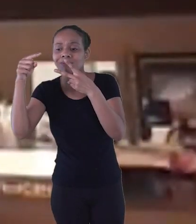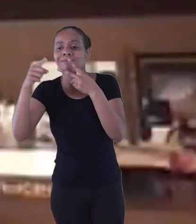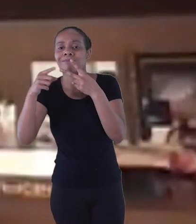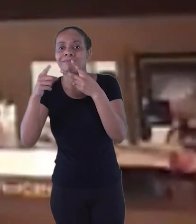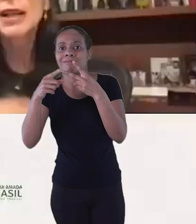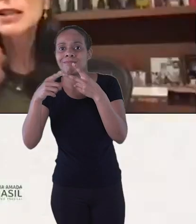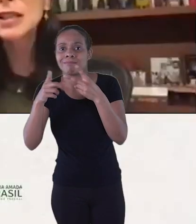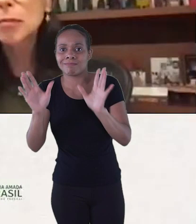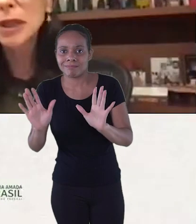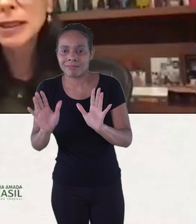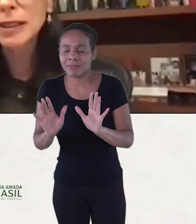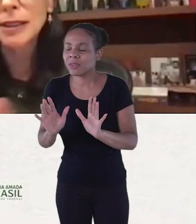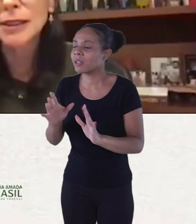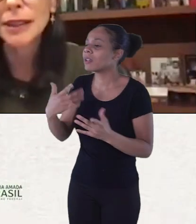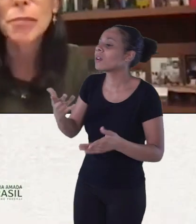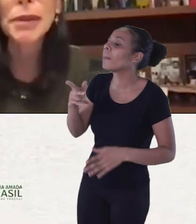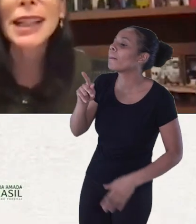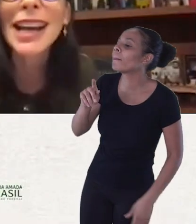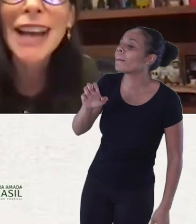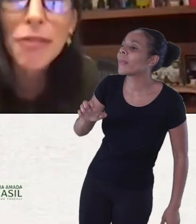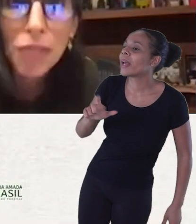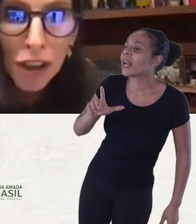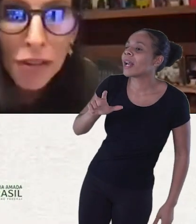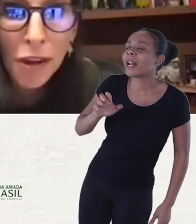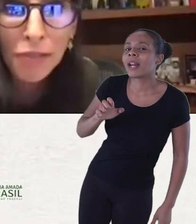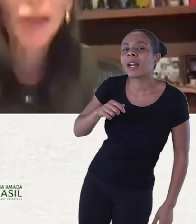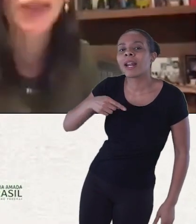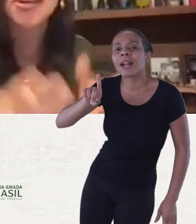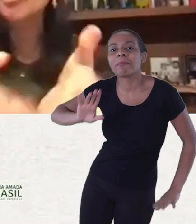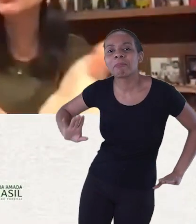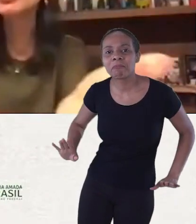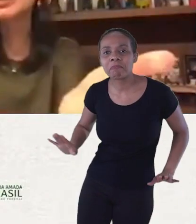o Pelé não entrou. Ela tá viva.